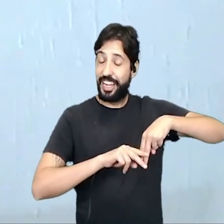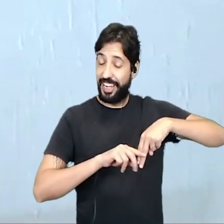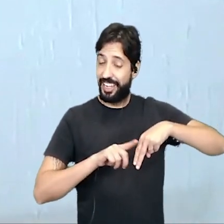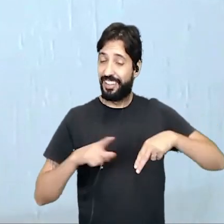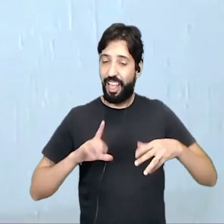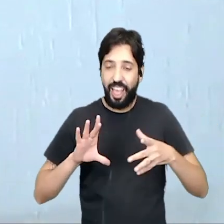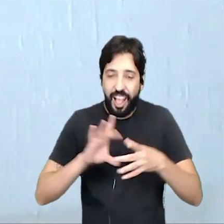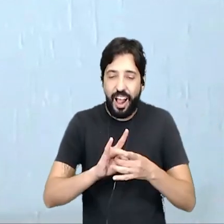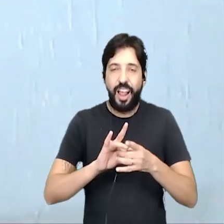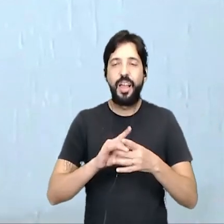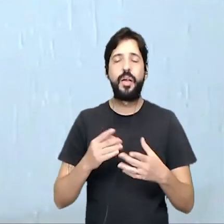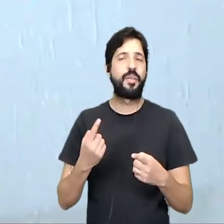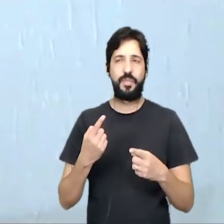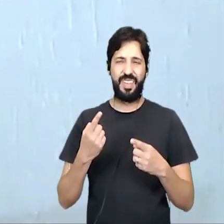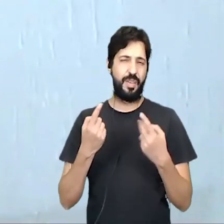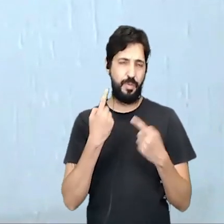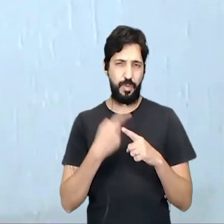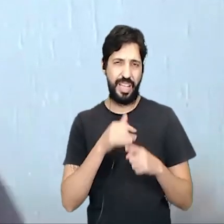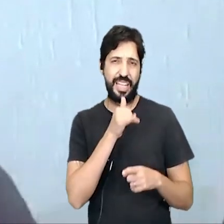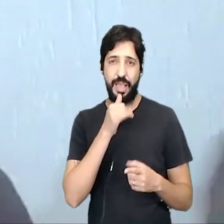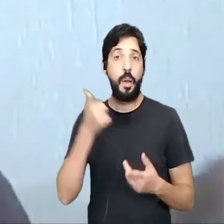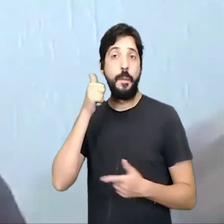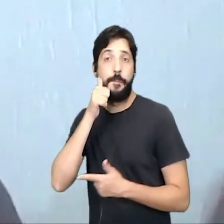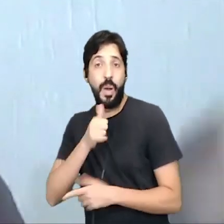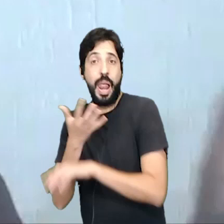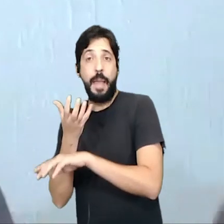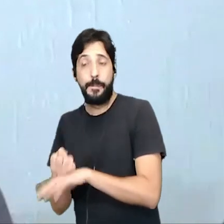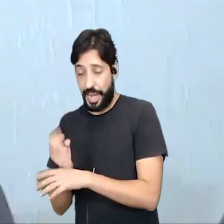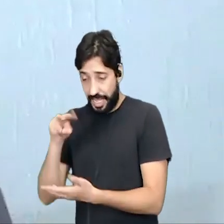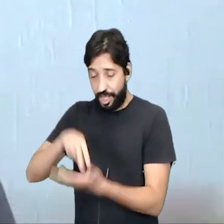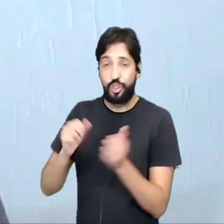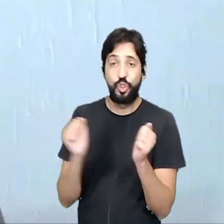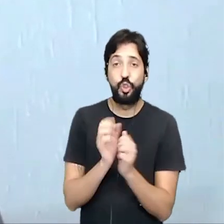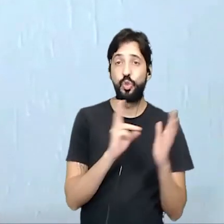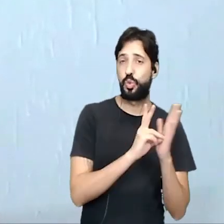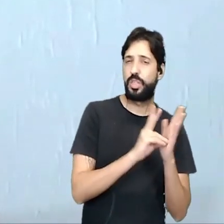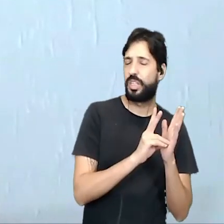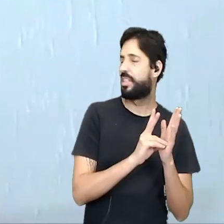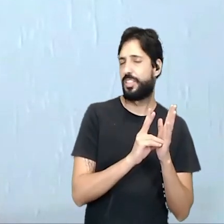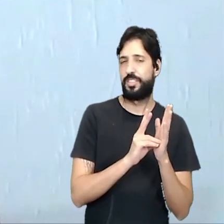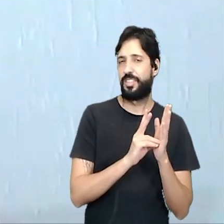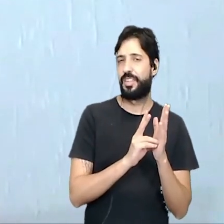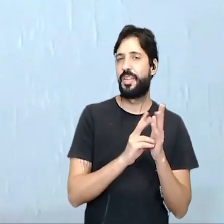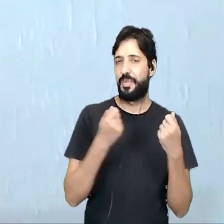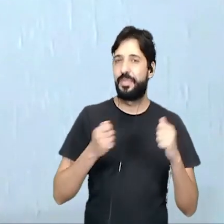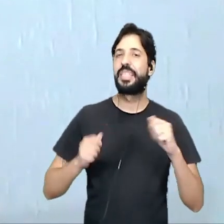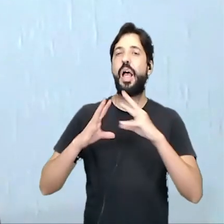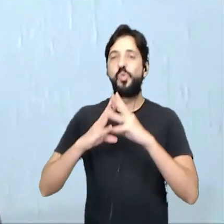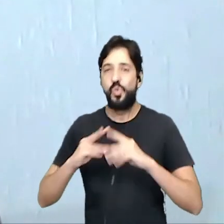que estava presente nessa conversa sobre o que uma mulher branca está fazendo num palco com duas lideranças